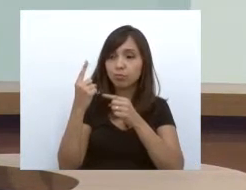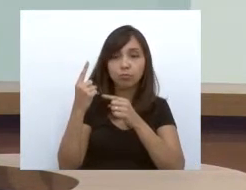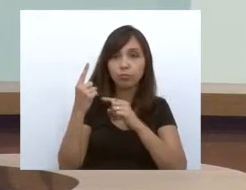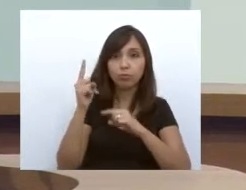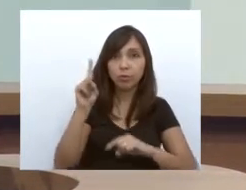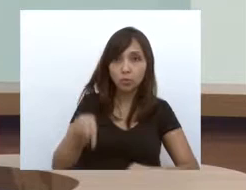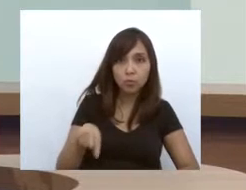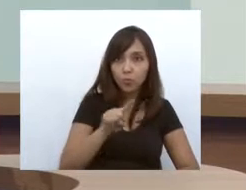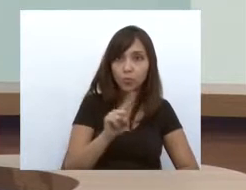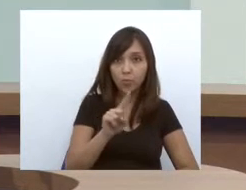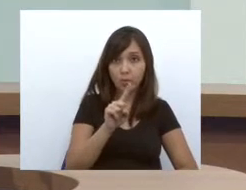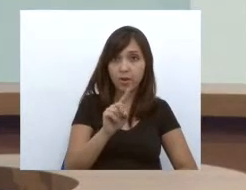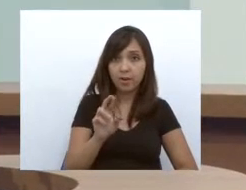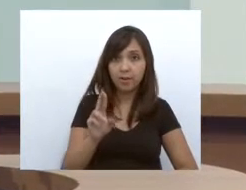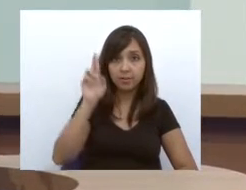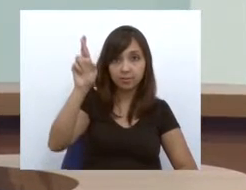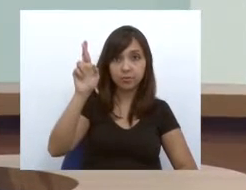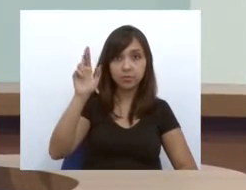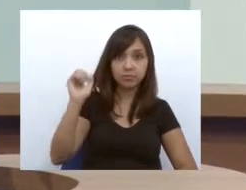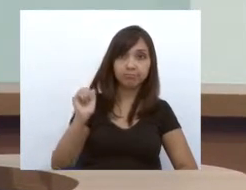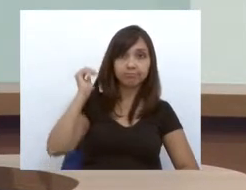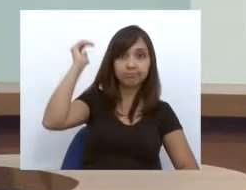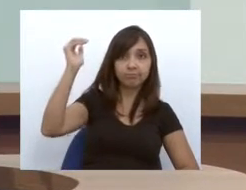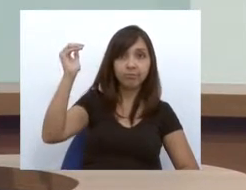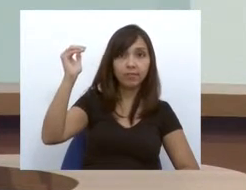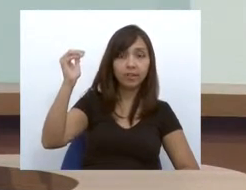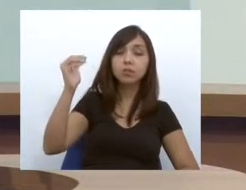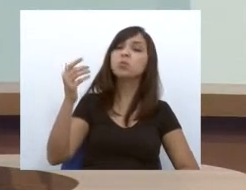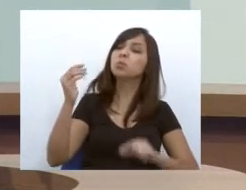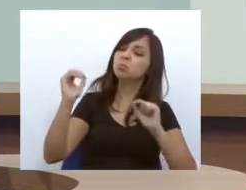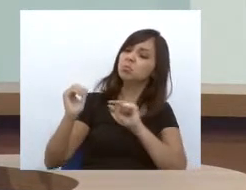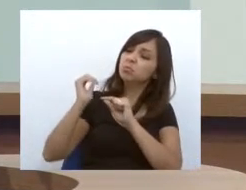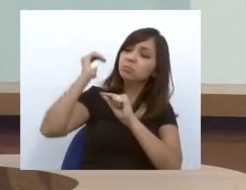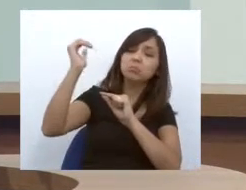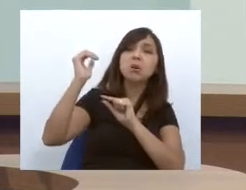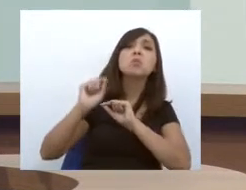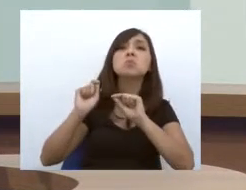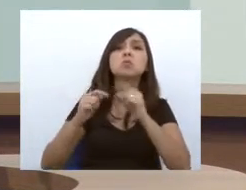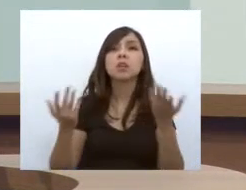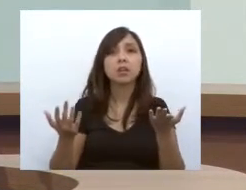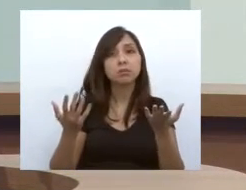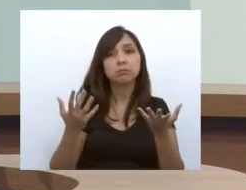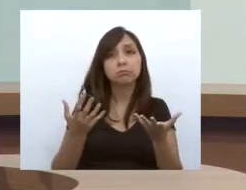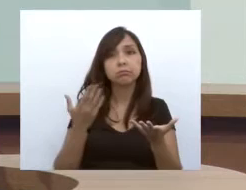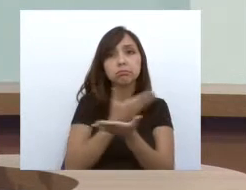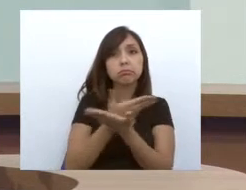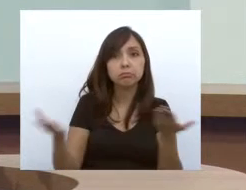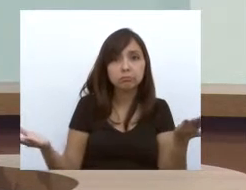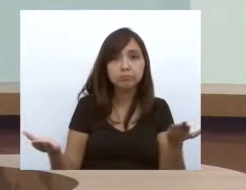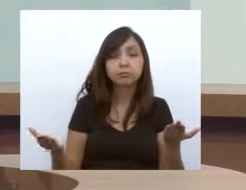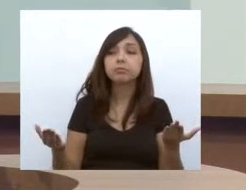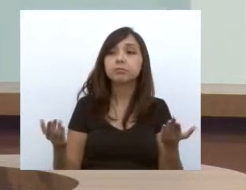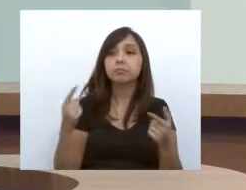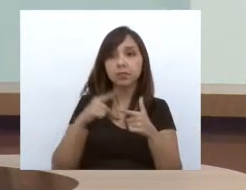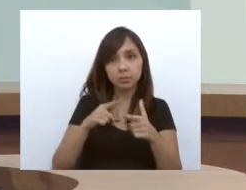é autoridade, eu não sei mais o que é autoridade nesse país,